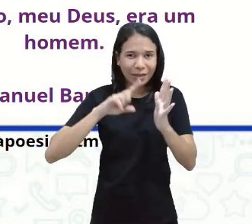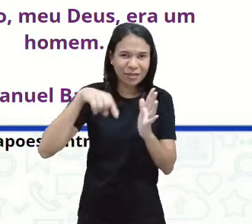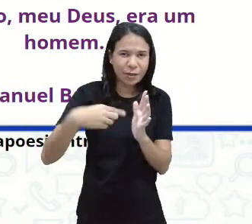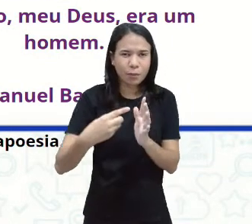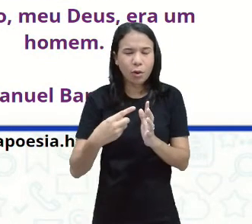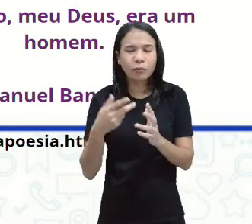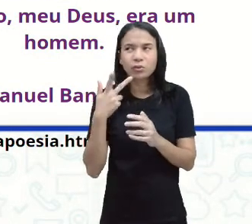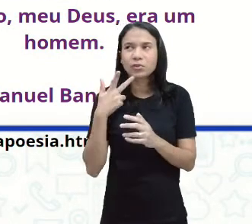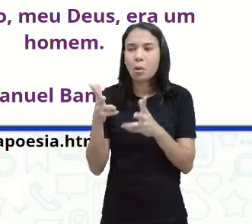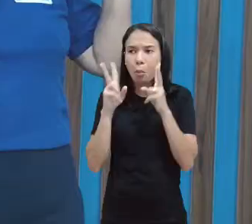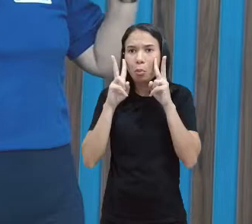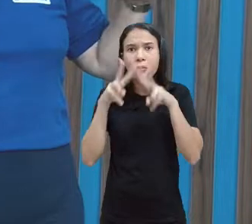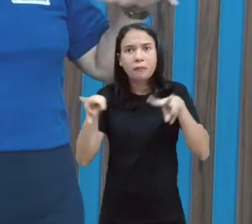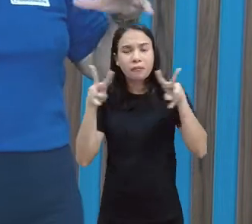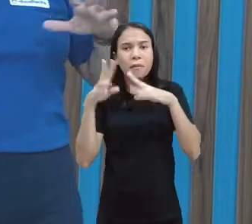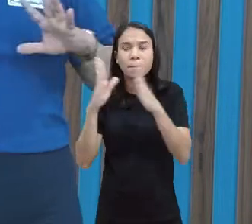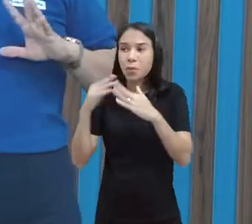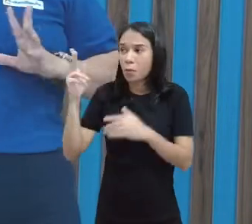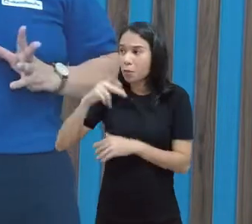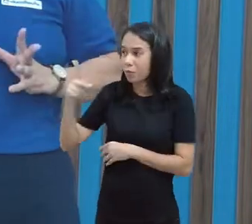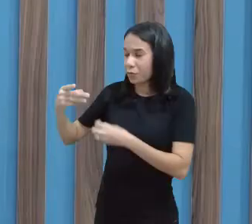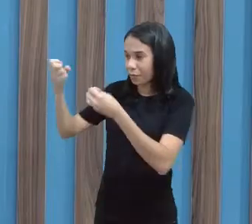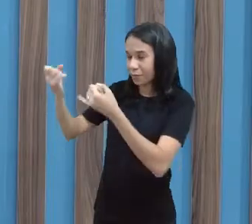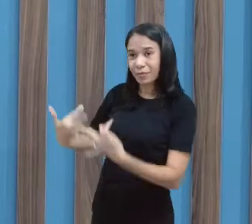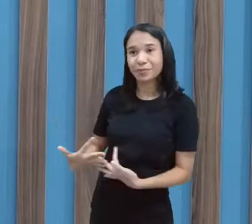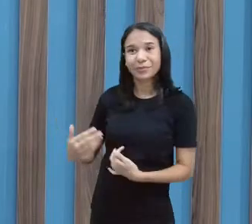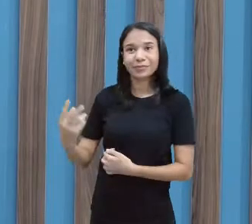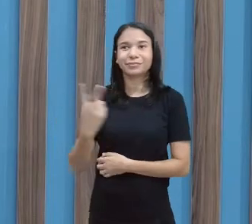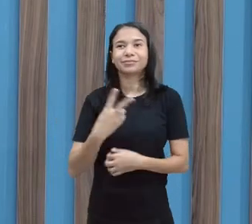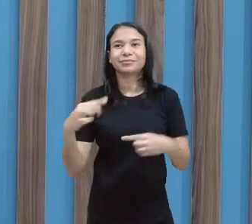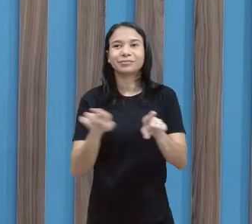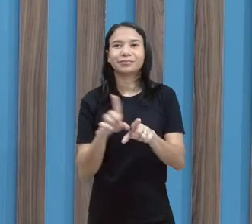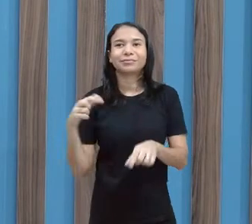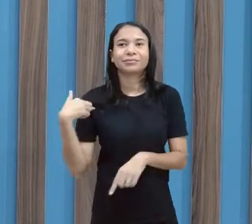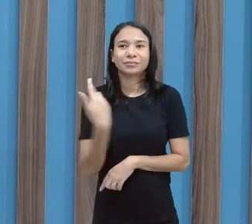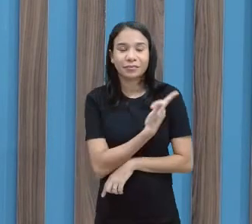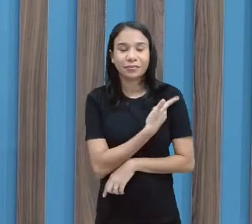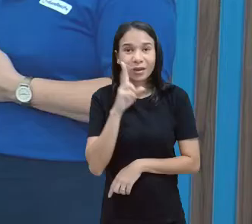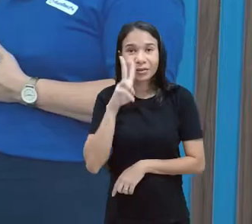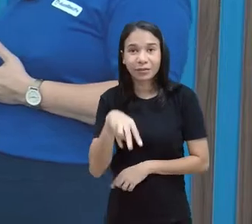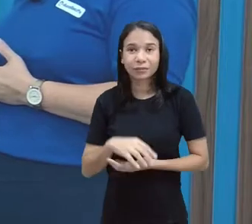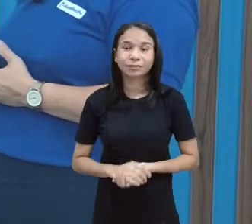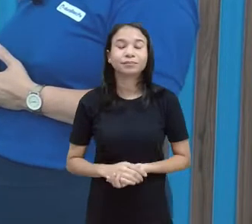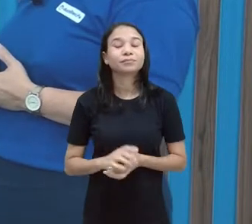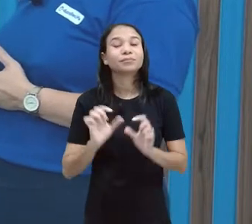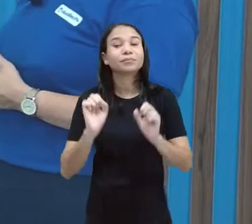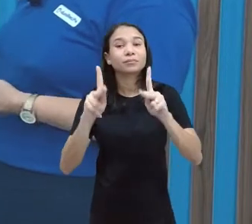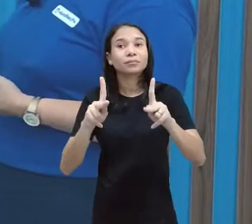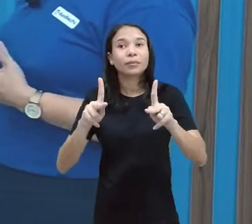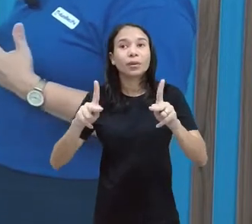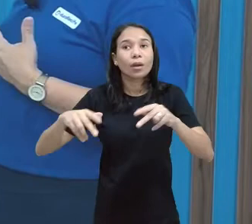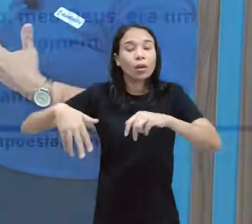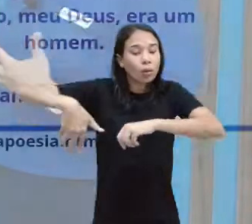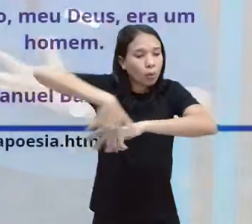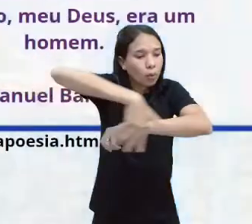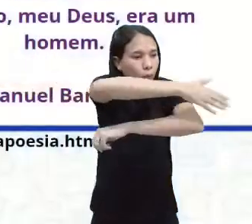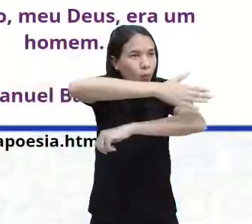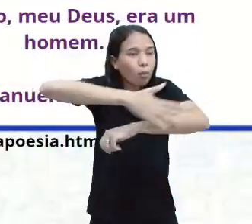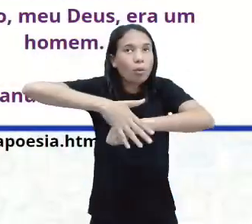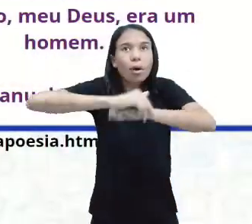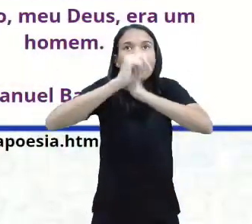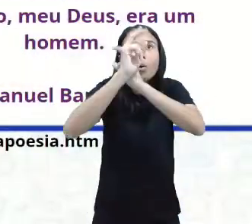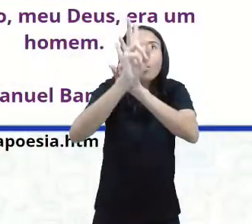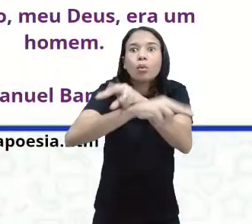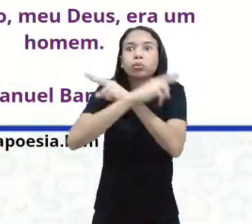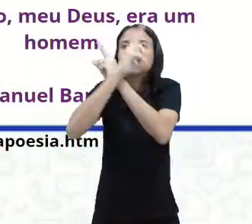vocês ouvirem, eu vou pedir à professora Adriana para falar um pouquinho sobre isso para a gente. Ok? Então, o primeiro, A Rua dos Cataventos,